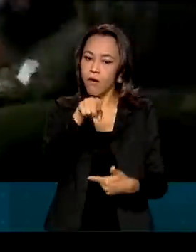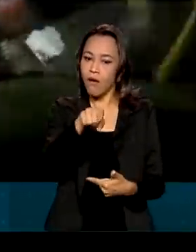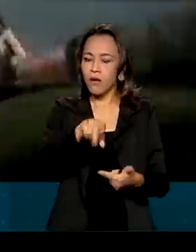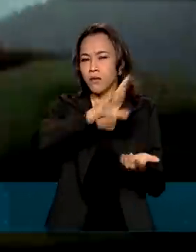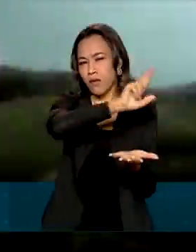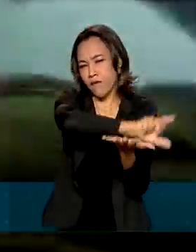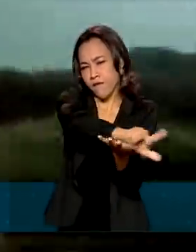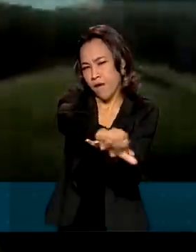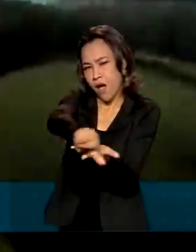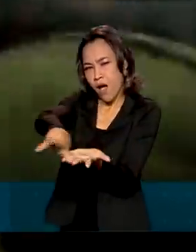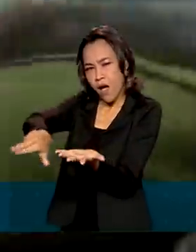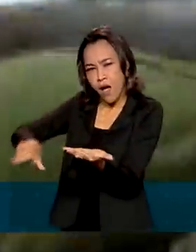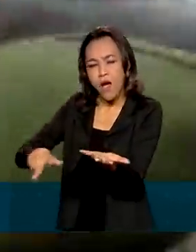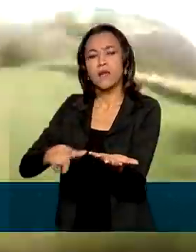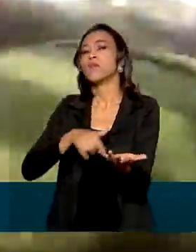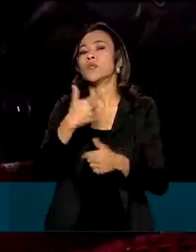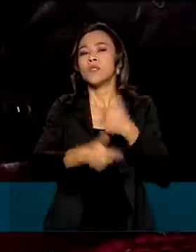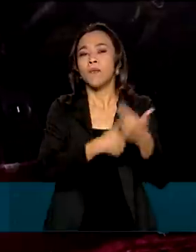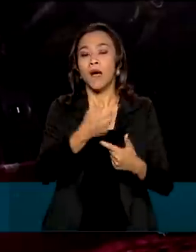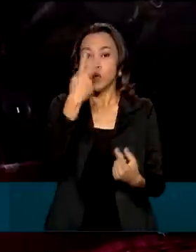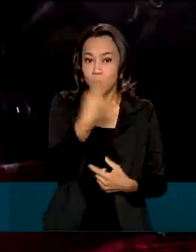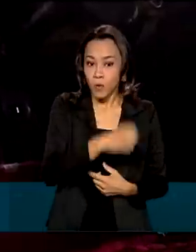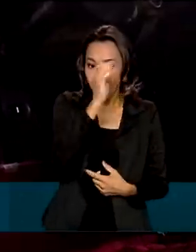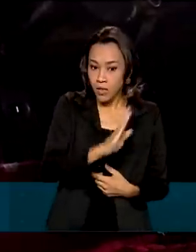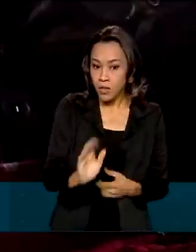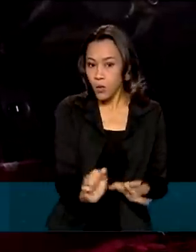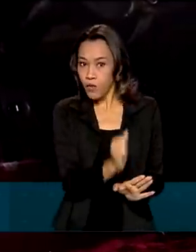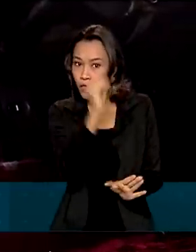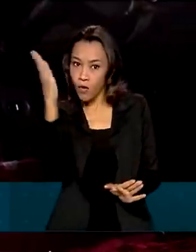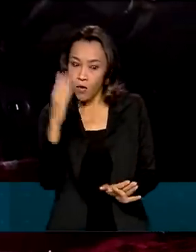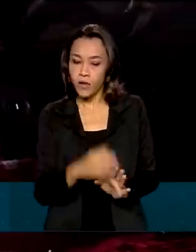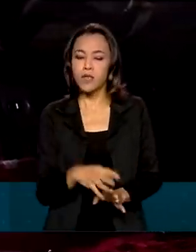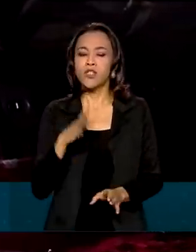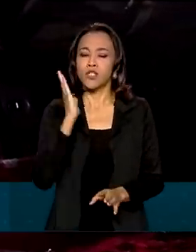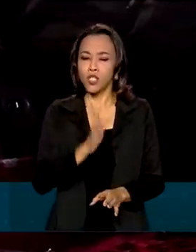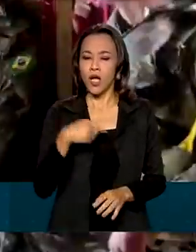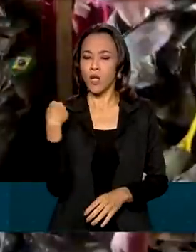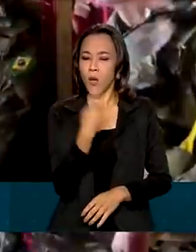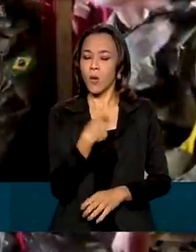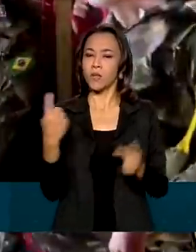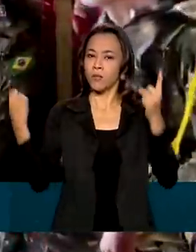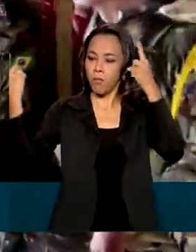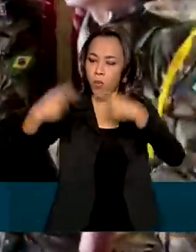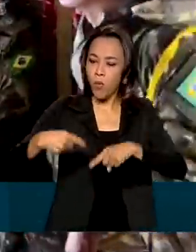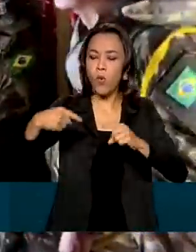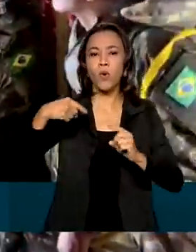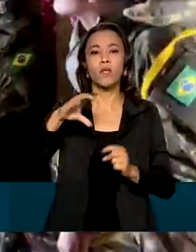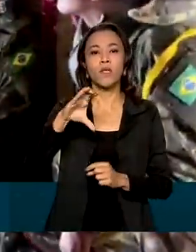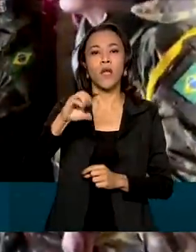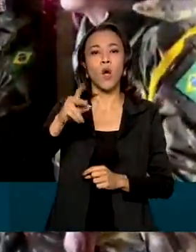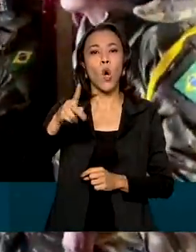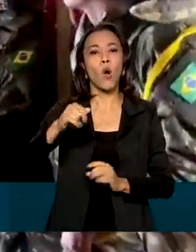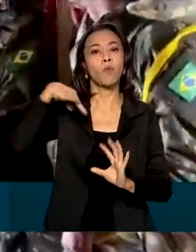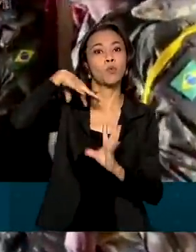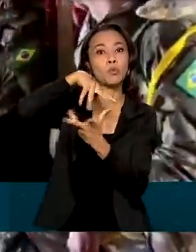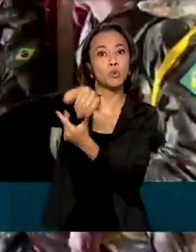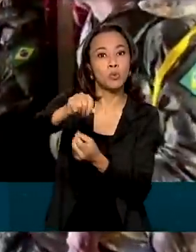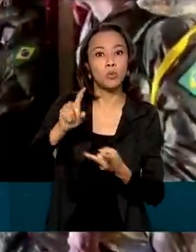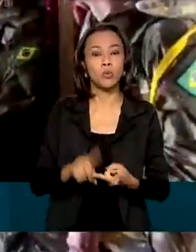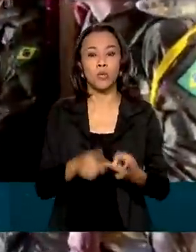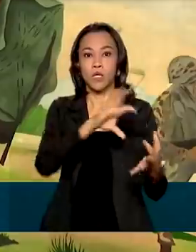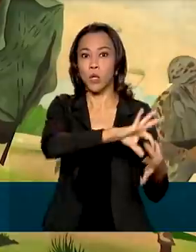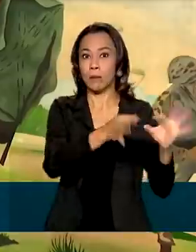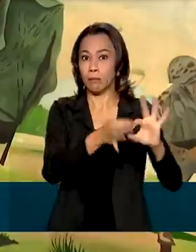em diversas operações dentro e fora do Brasil. Estivemos presentes nos grandes Jogos Mundiais, na Copa do Mundo, nas